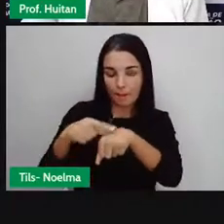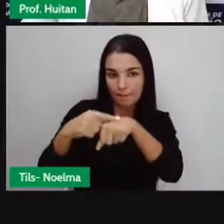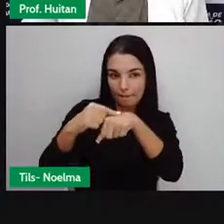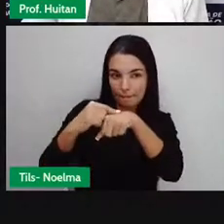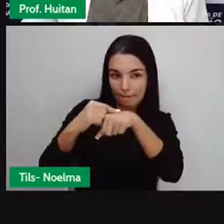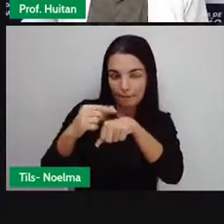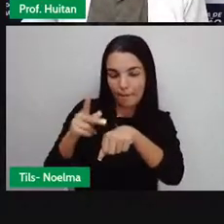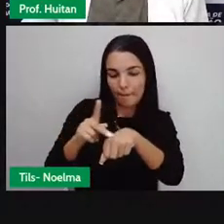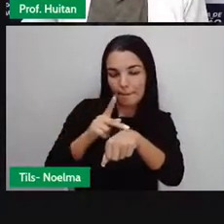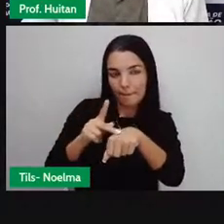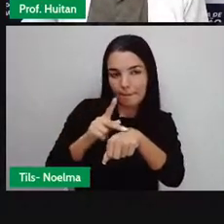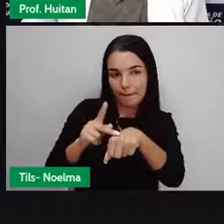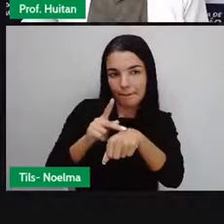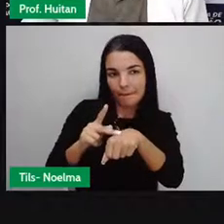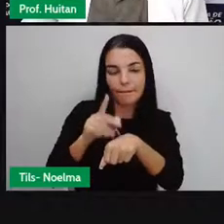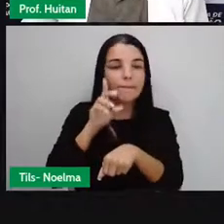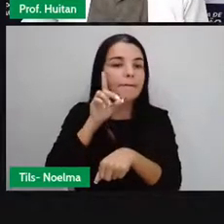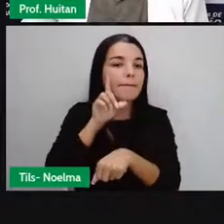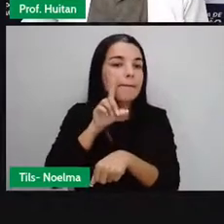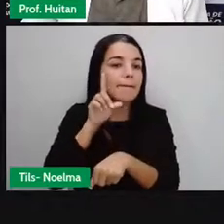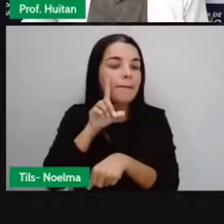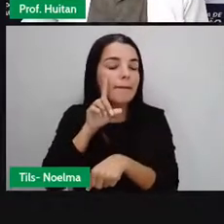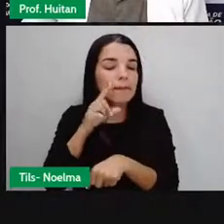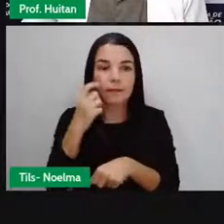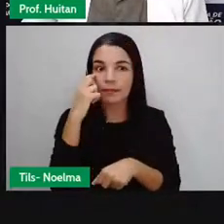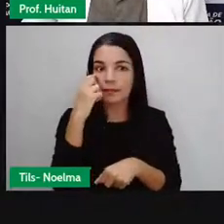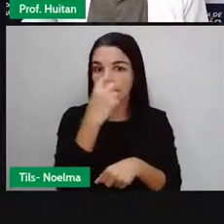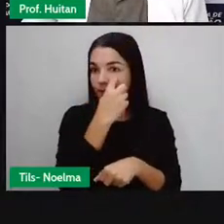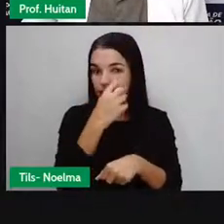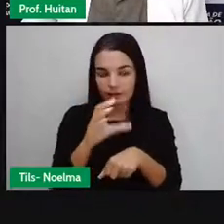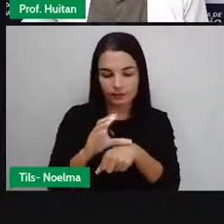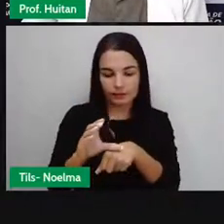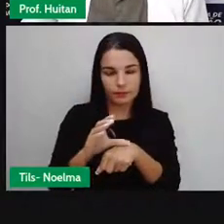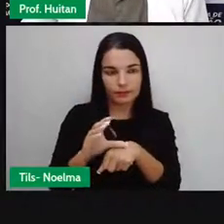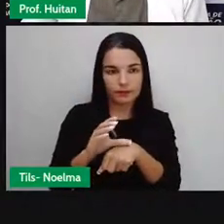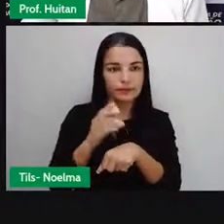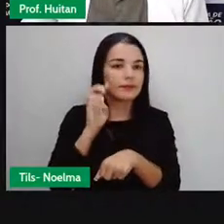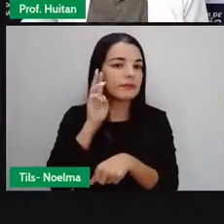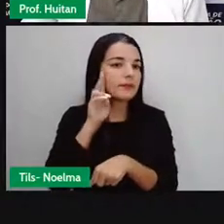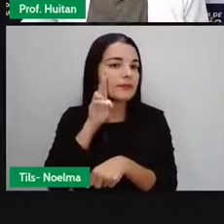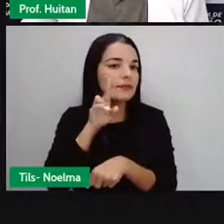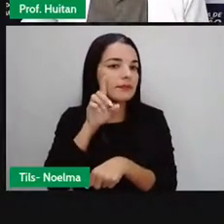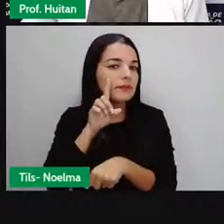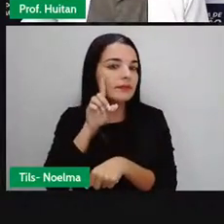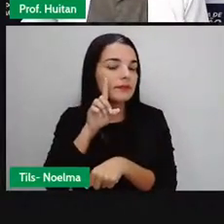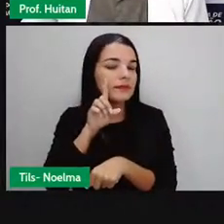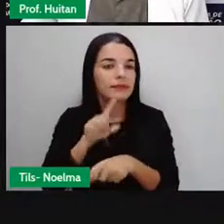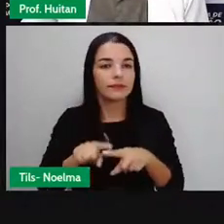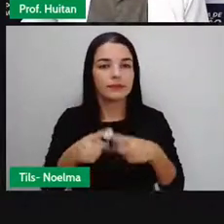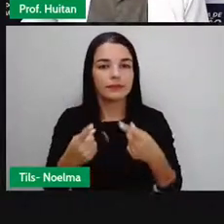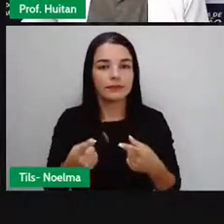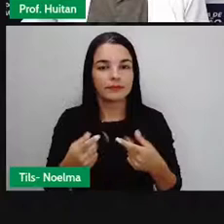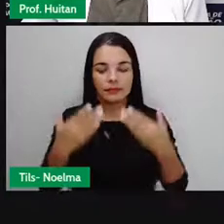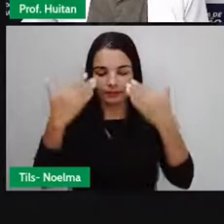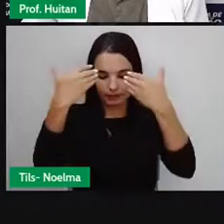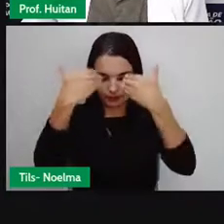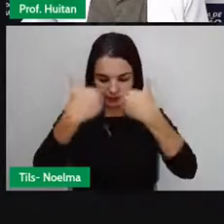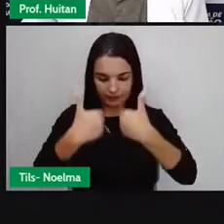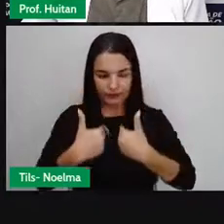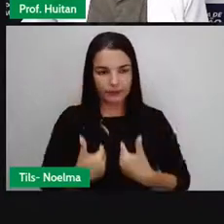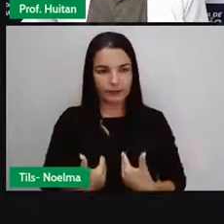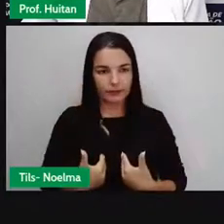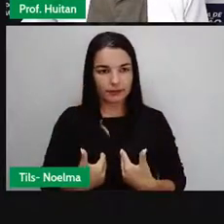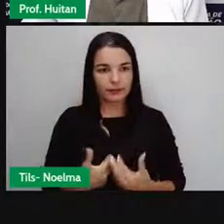é parda, meus olhos são castanhos. Então, essa é minha